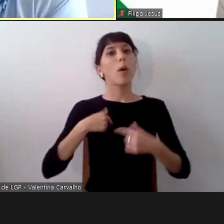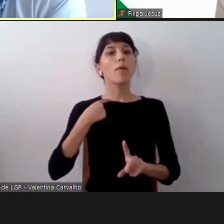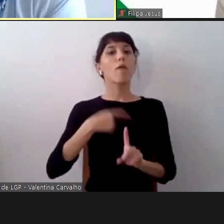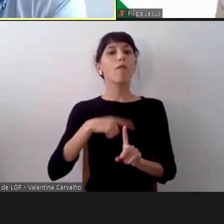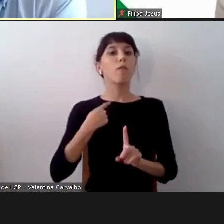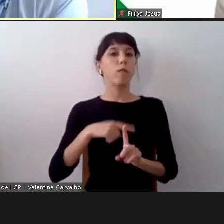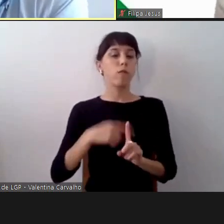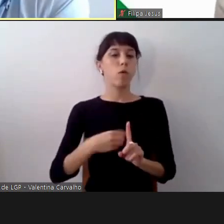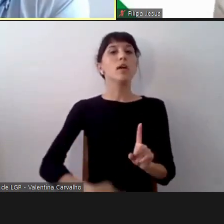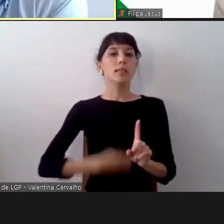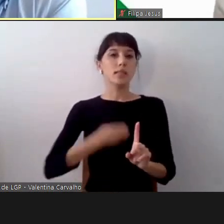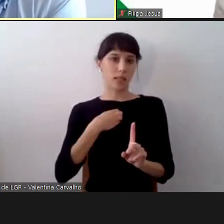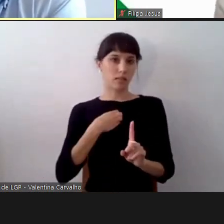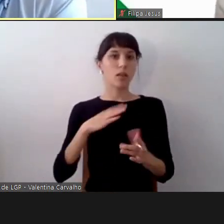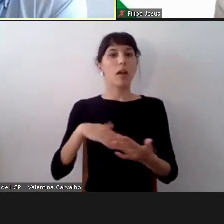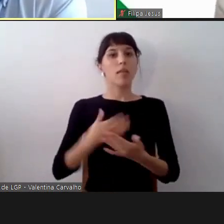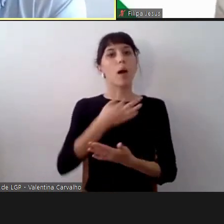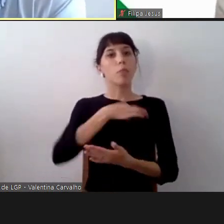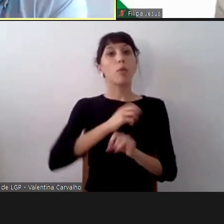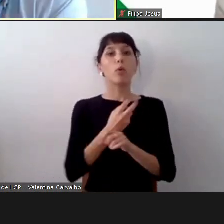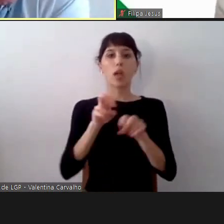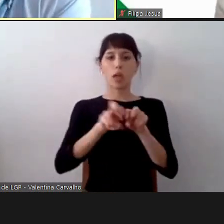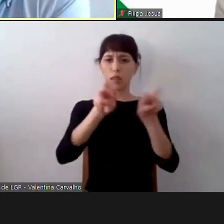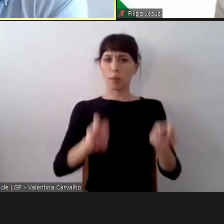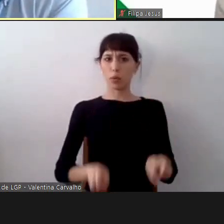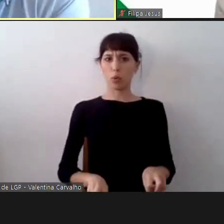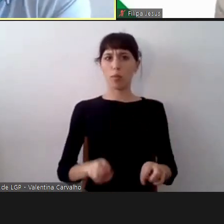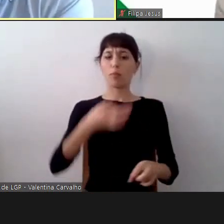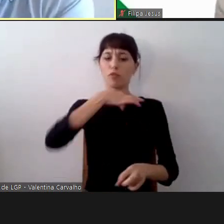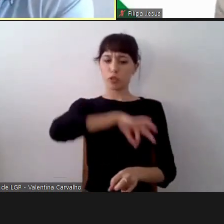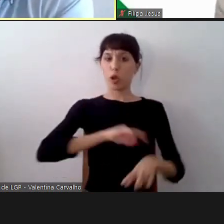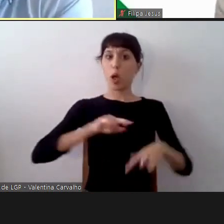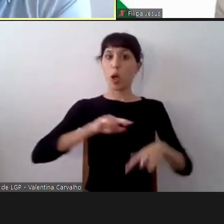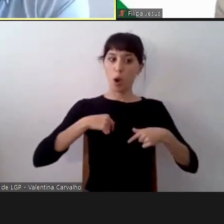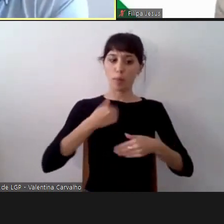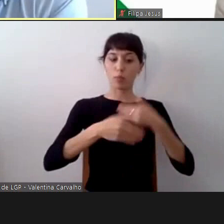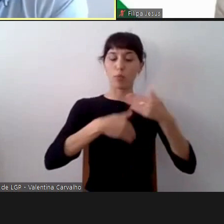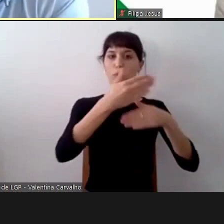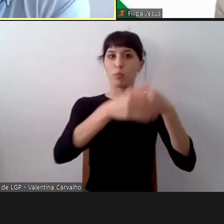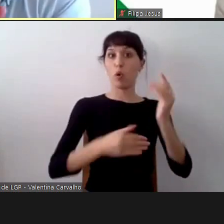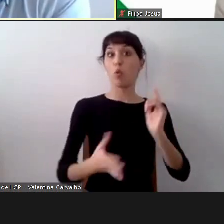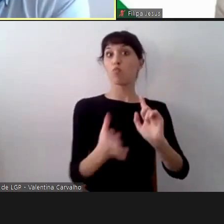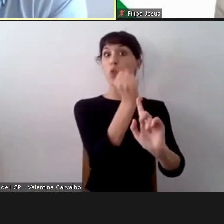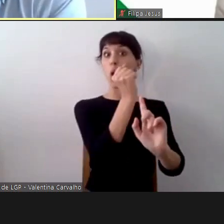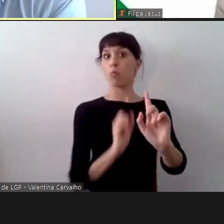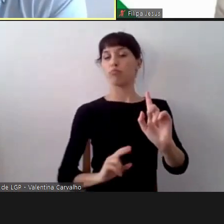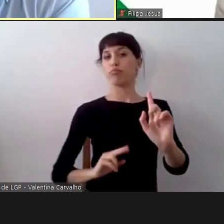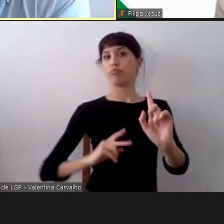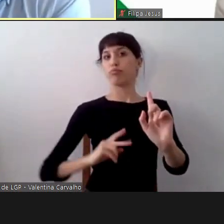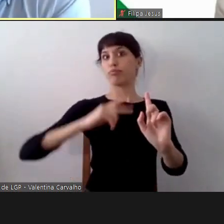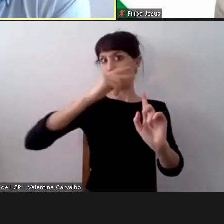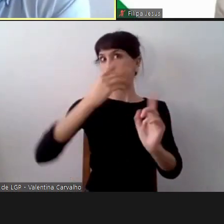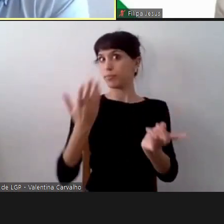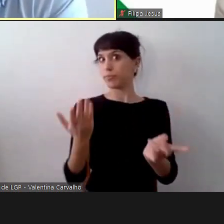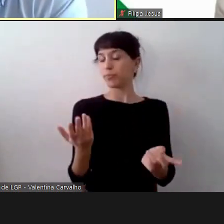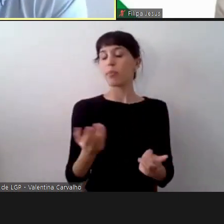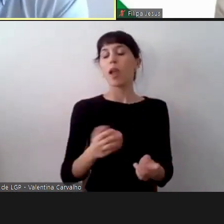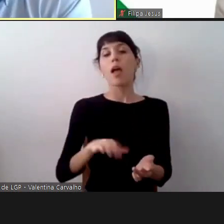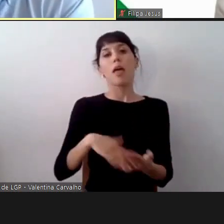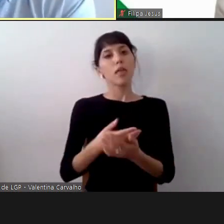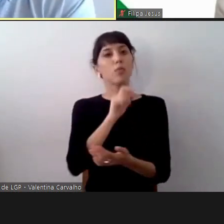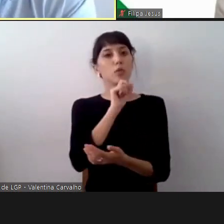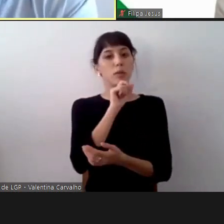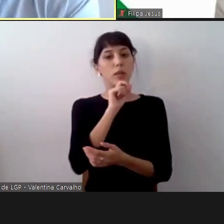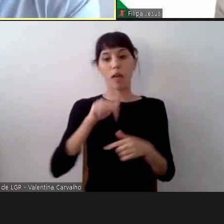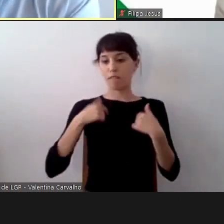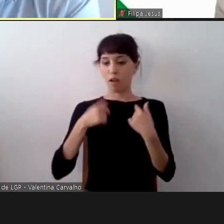qualificação profissional, através de um diploma profissional, com um percurso que pode ele também ser formativo para chegar àquela certificação, e portanto a possibilidade de a pessoa poder fazer a